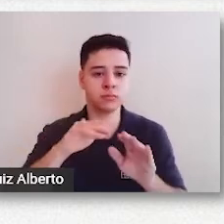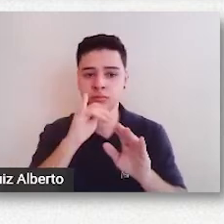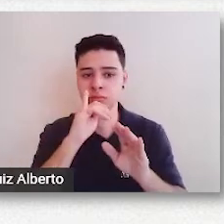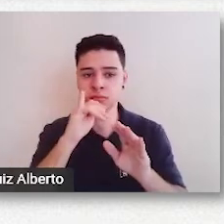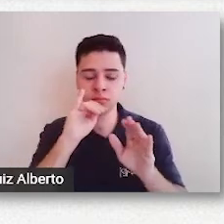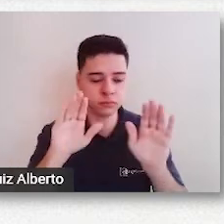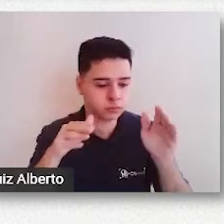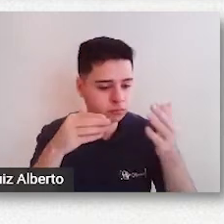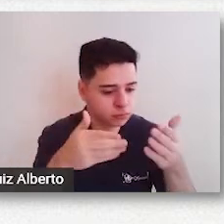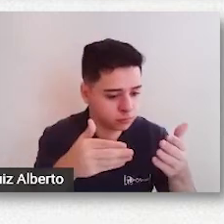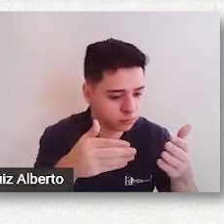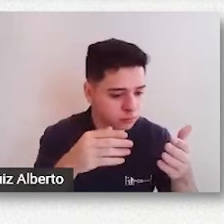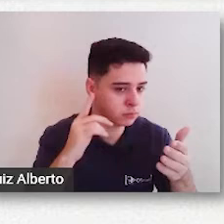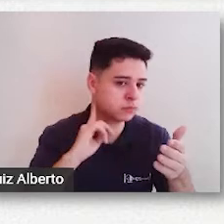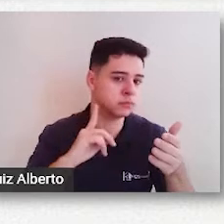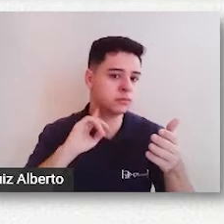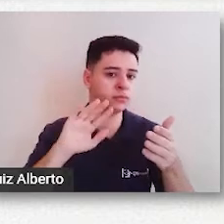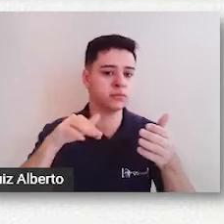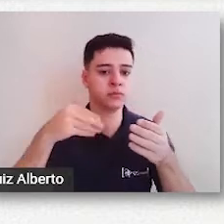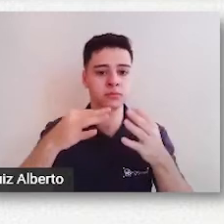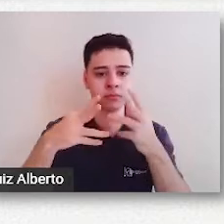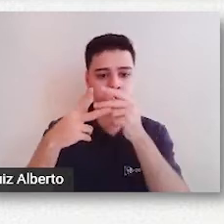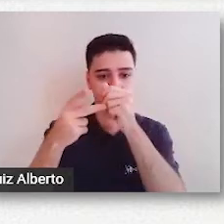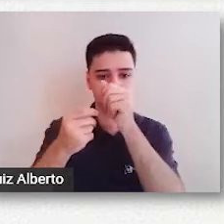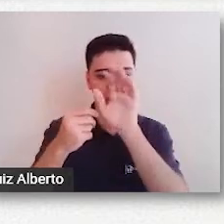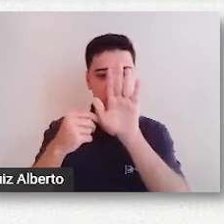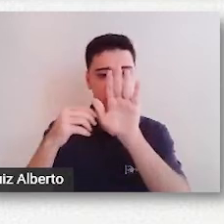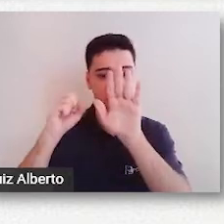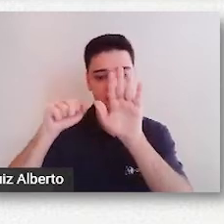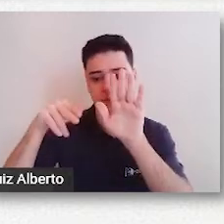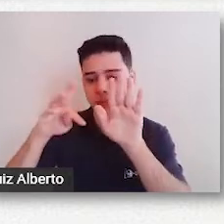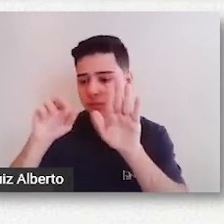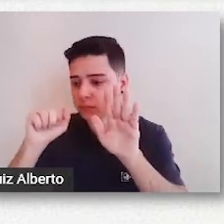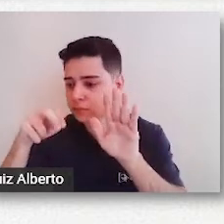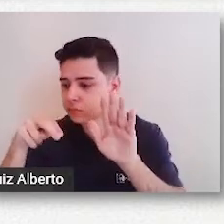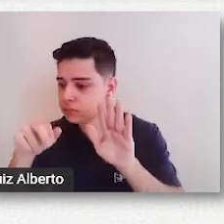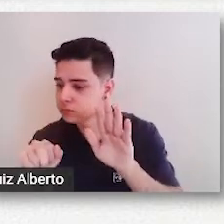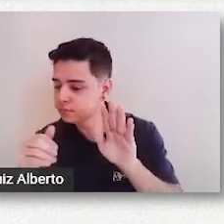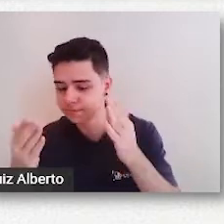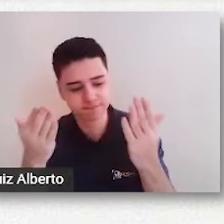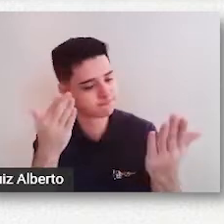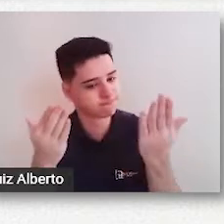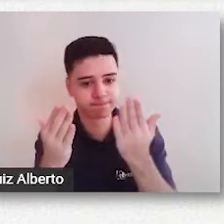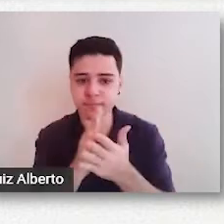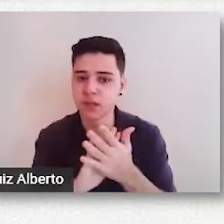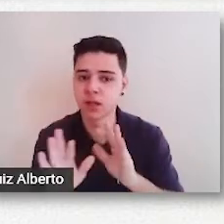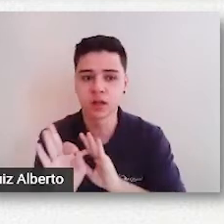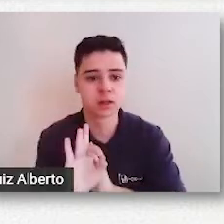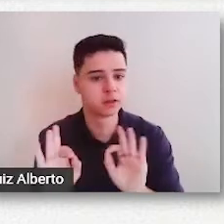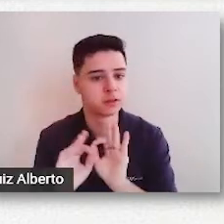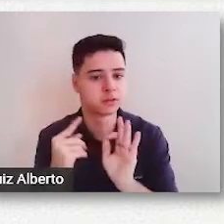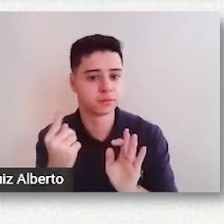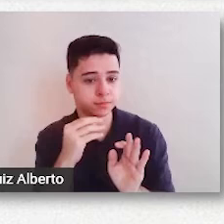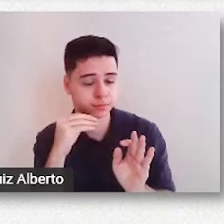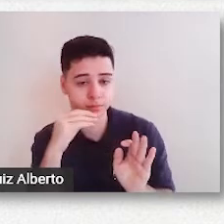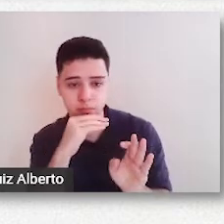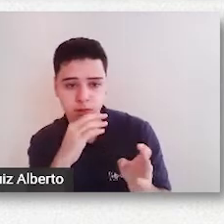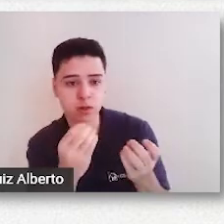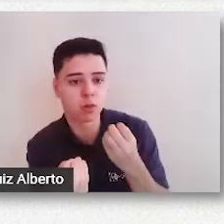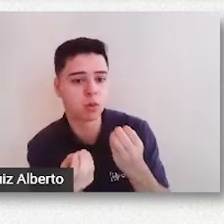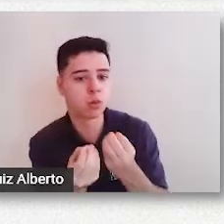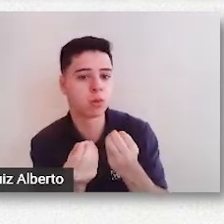em Minas, a devoção de Santana nem se compara. Né? Nós vamos ver como que a devoção